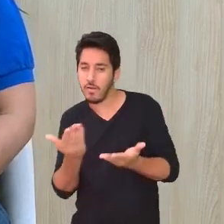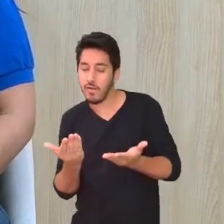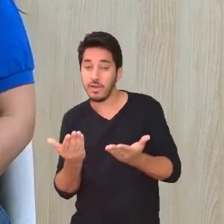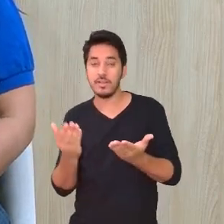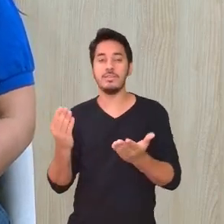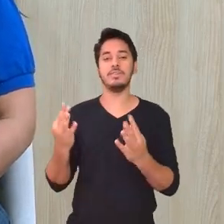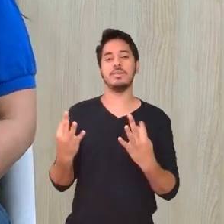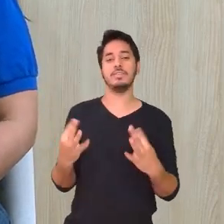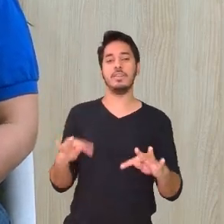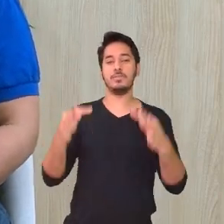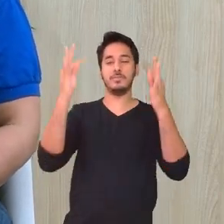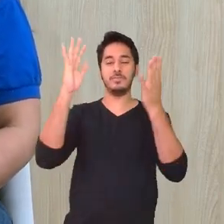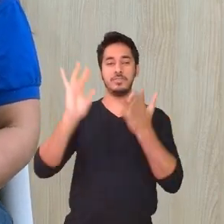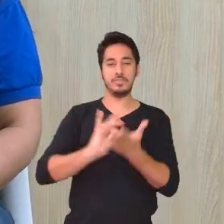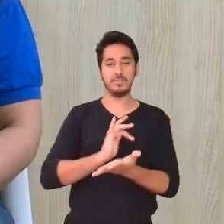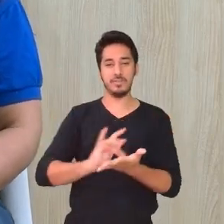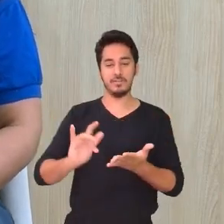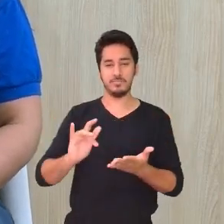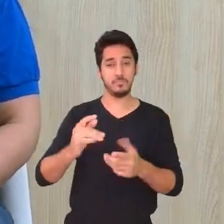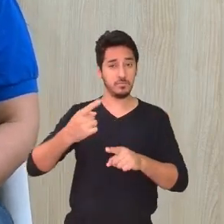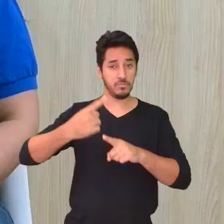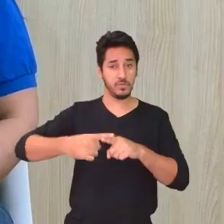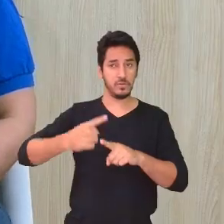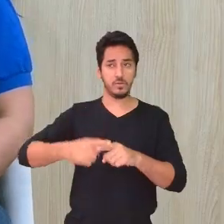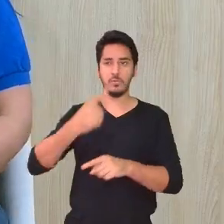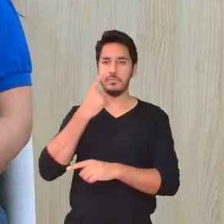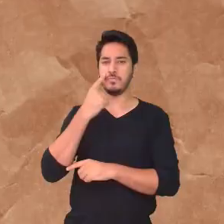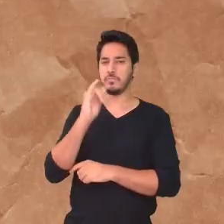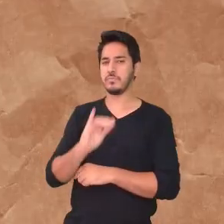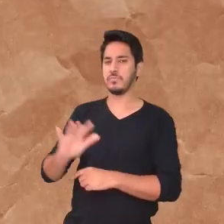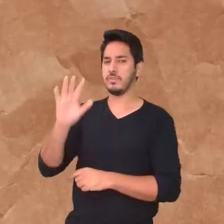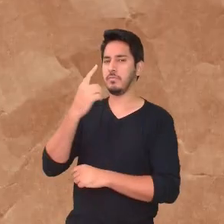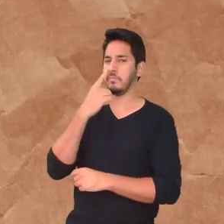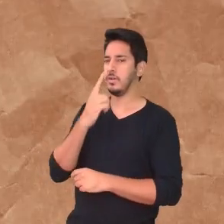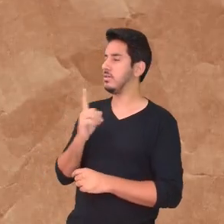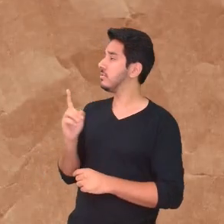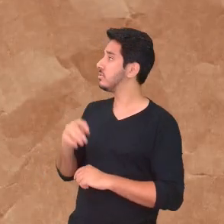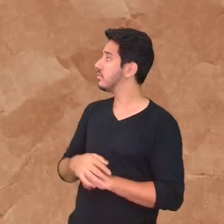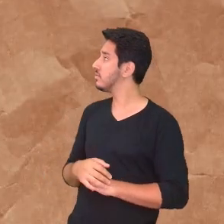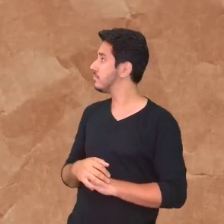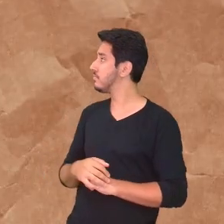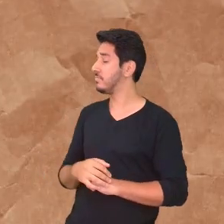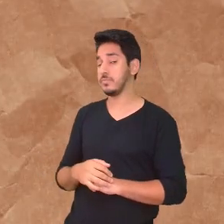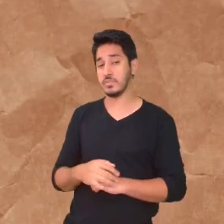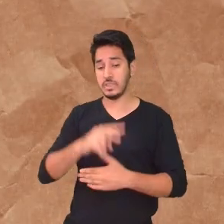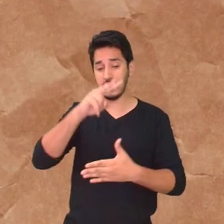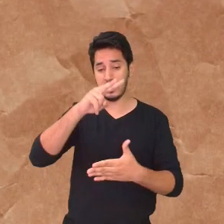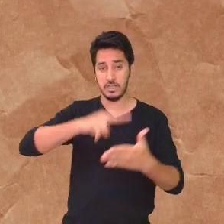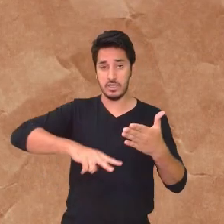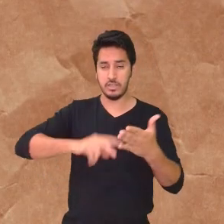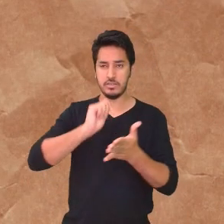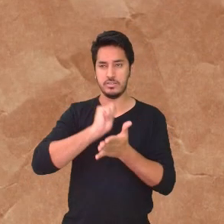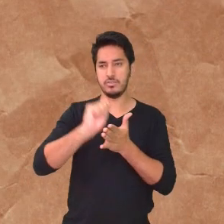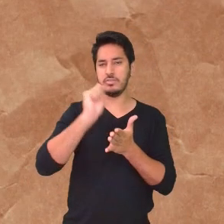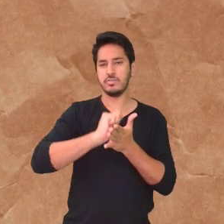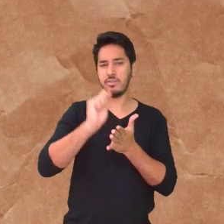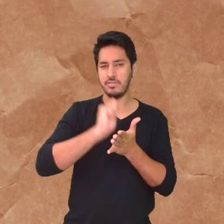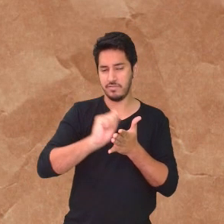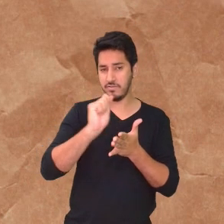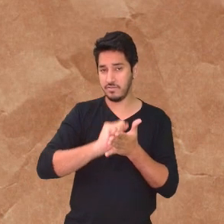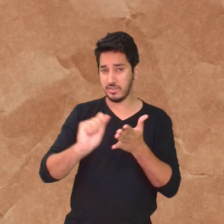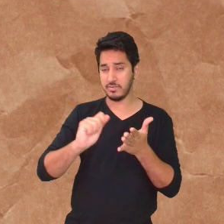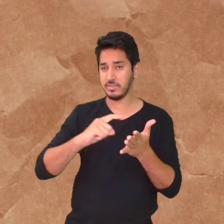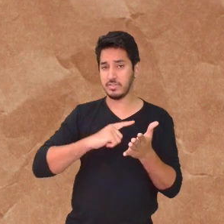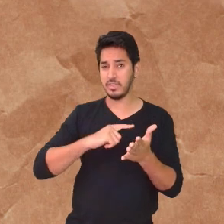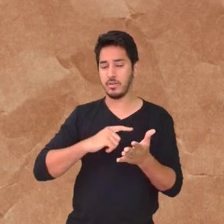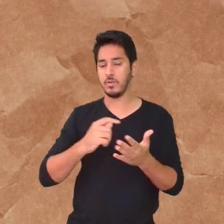tecnologias digitais. Exatamente. Por quê? Porque, olhando para a tela aí, a gente está percebendo que ler e escrever, ela tem uma